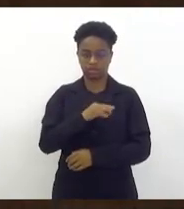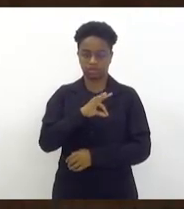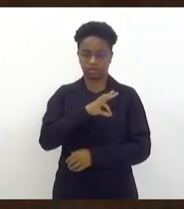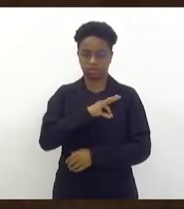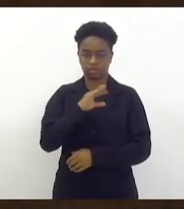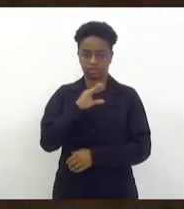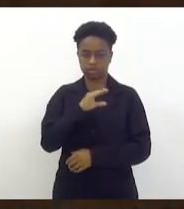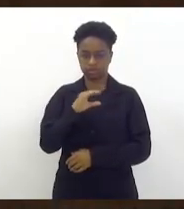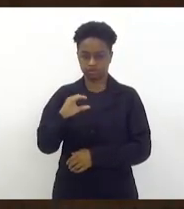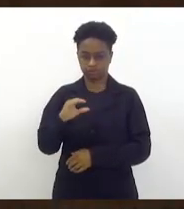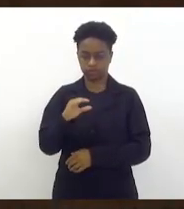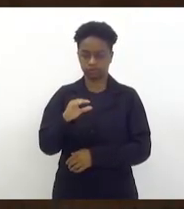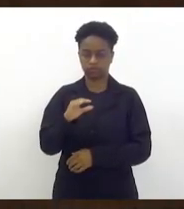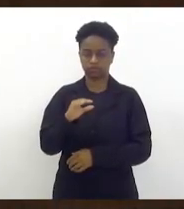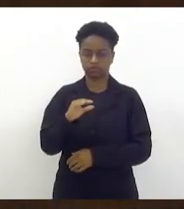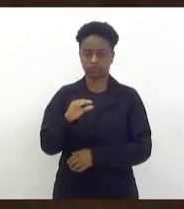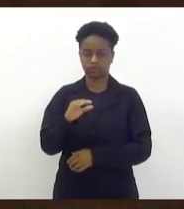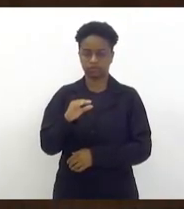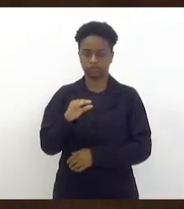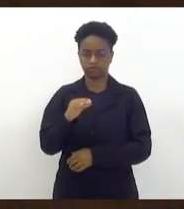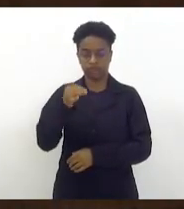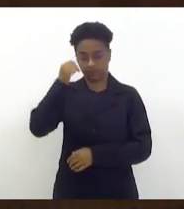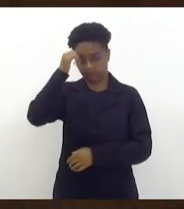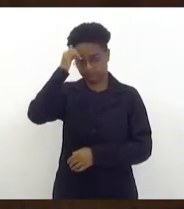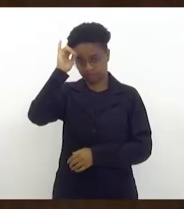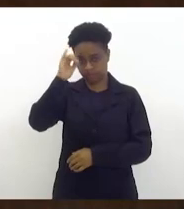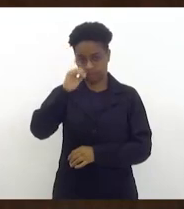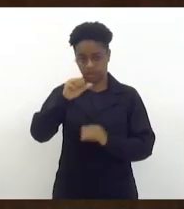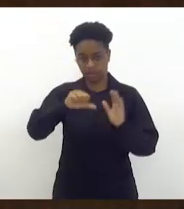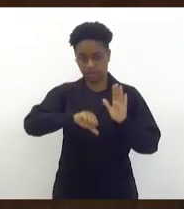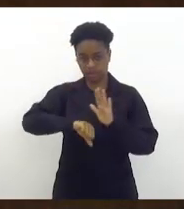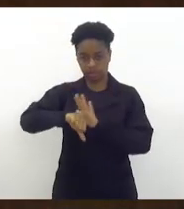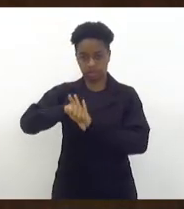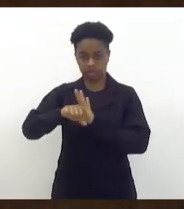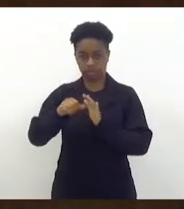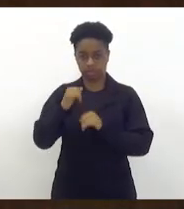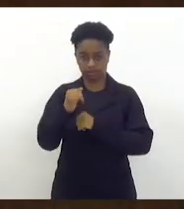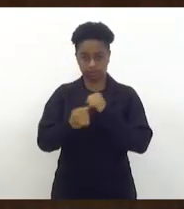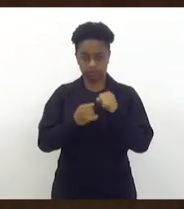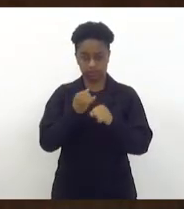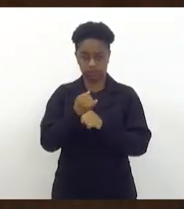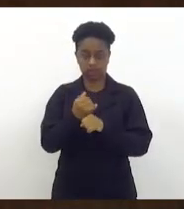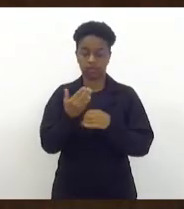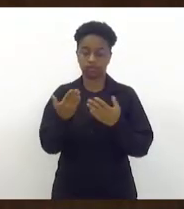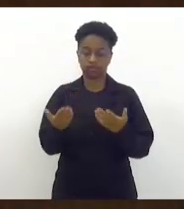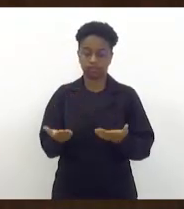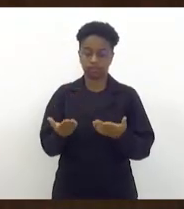criada a Delegacia de Repressão aos Crimes de Informática. E de 2000 para cá,